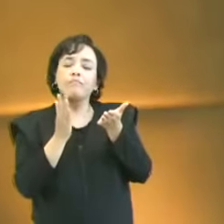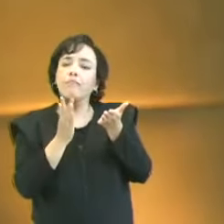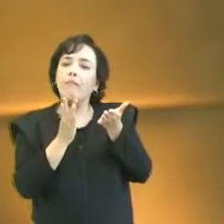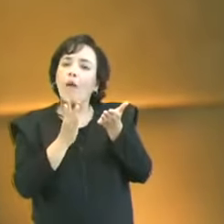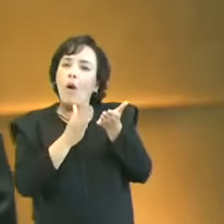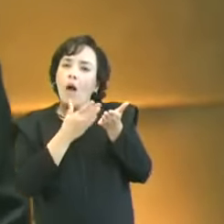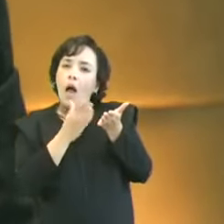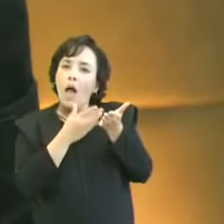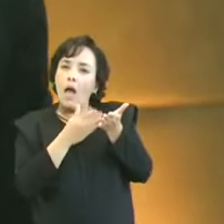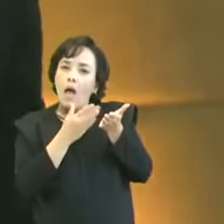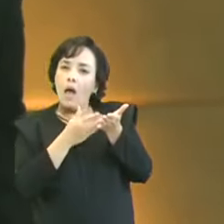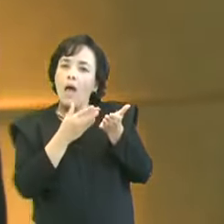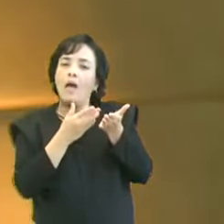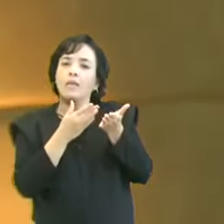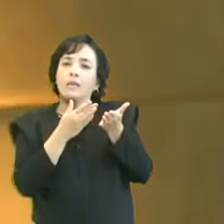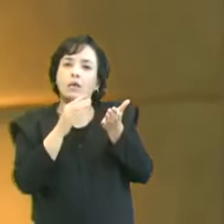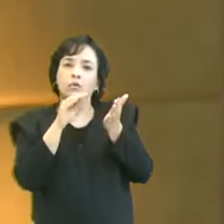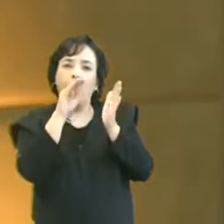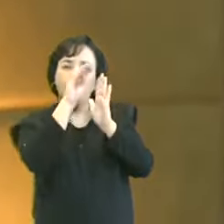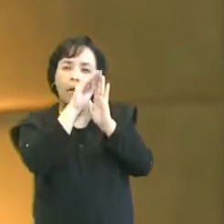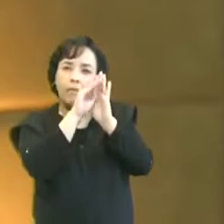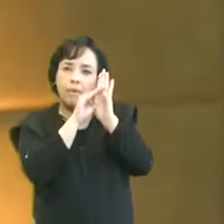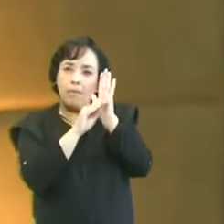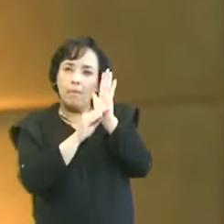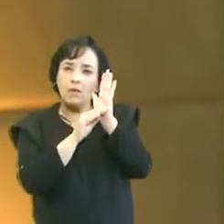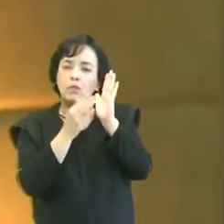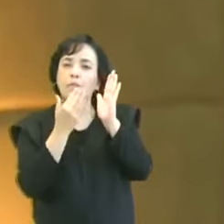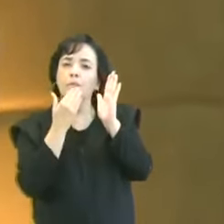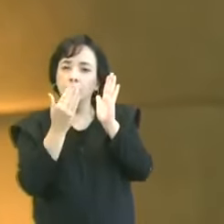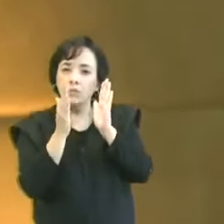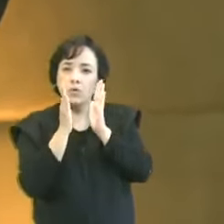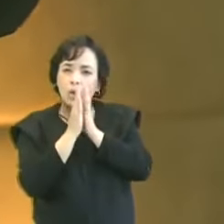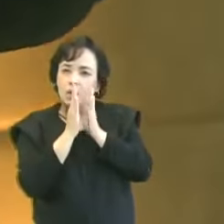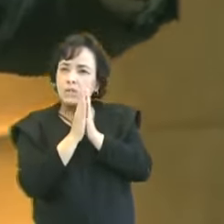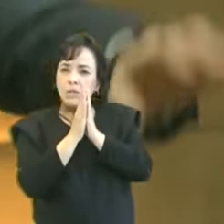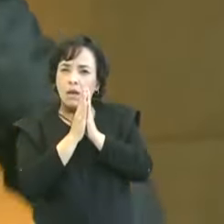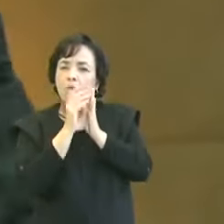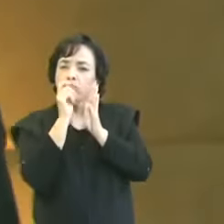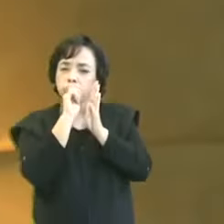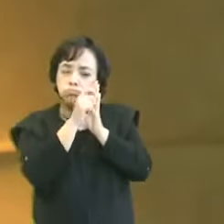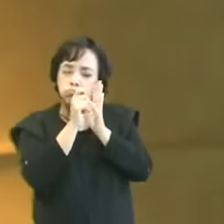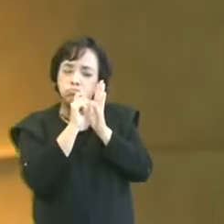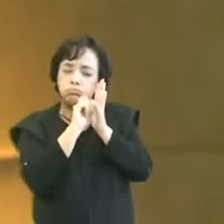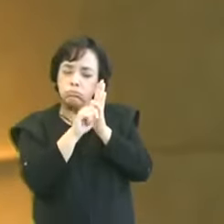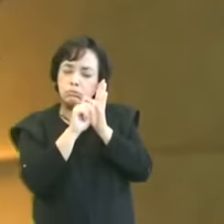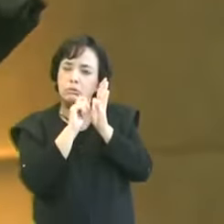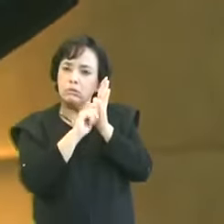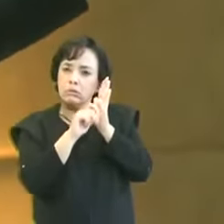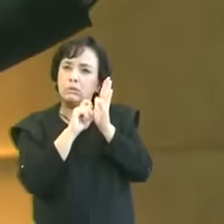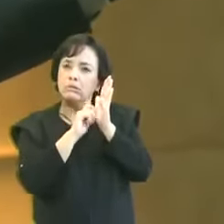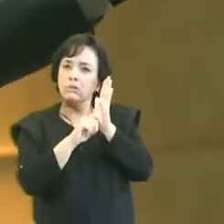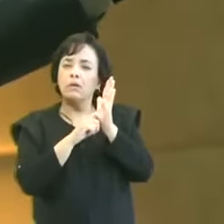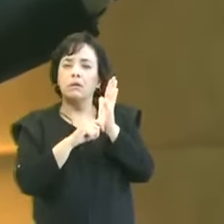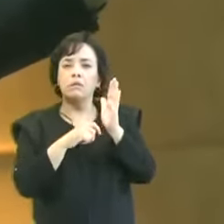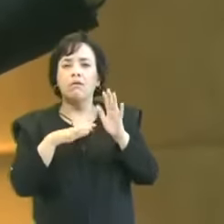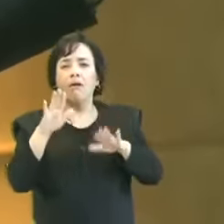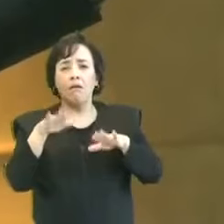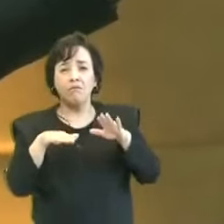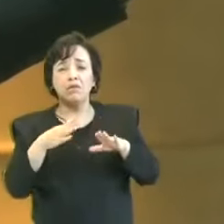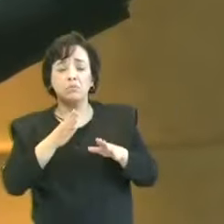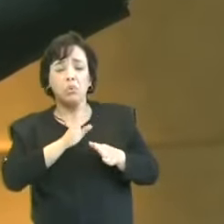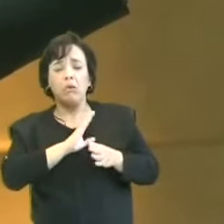mais negligenciar, nem negociar a presença de Deus. Sabe por que teu coração está pesado? O meu estava pesado esses